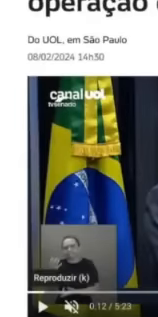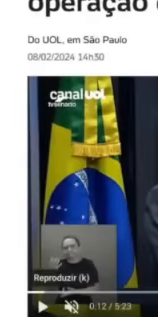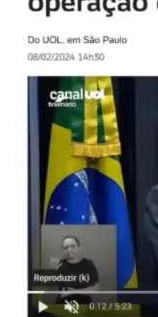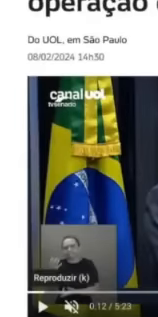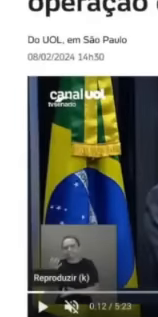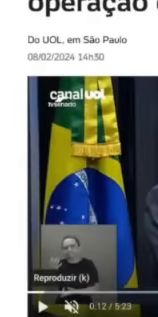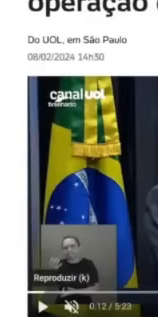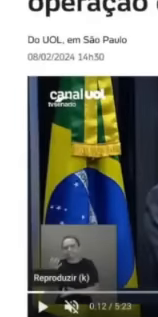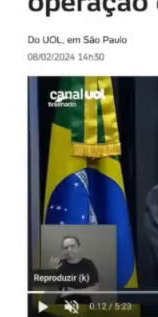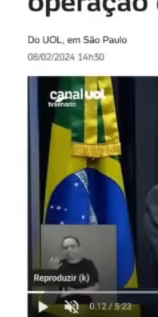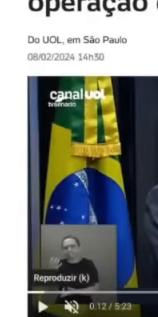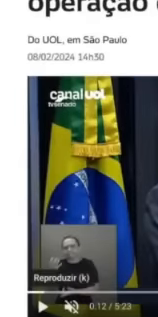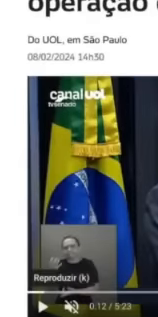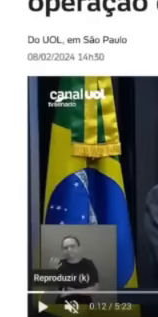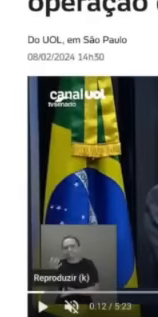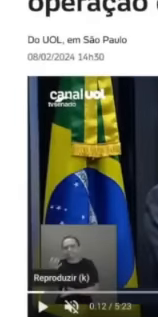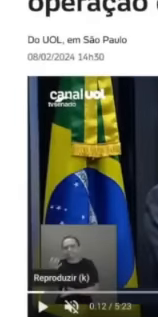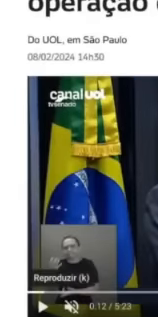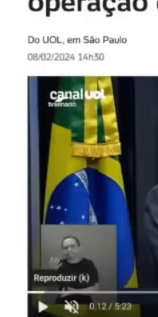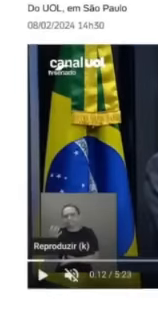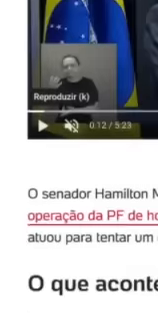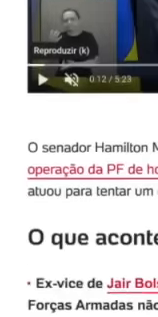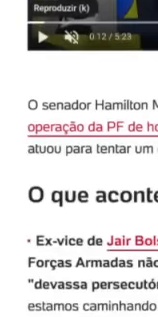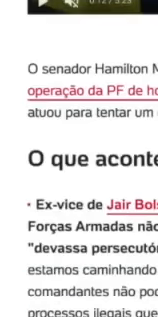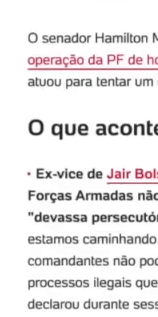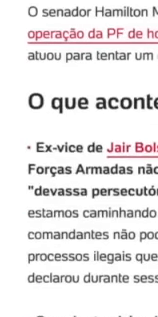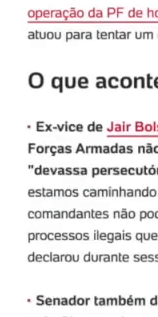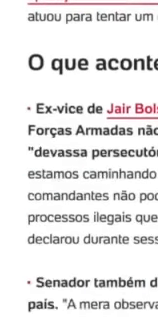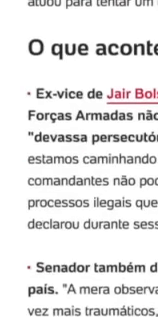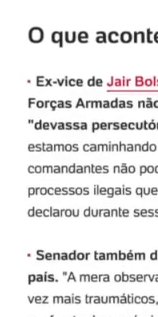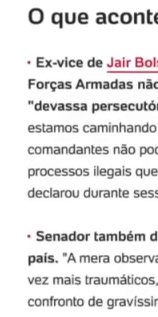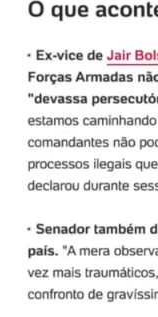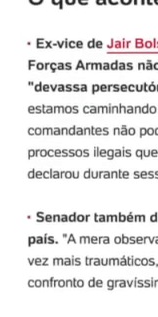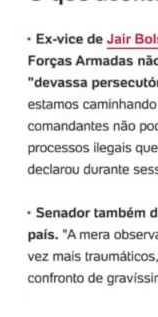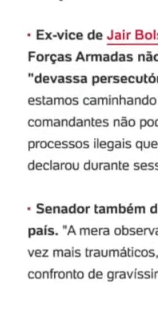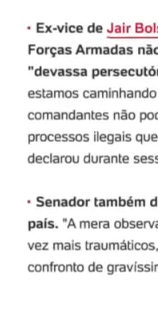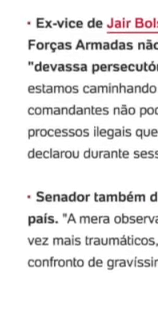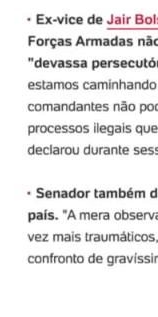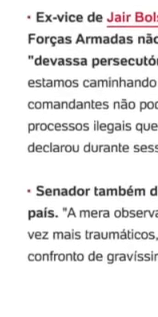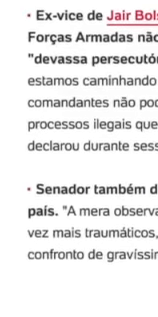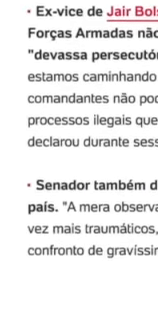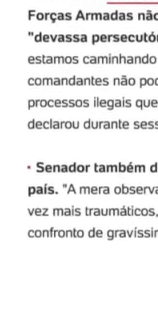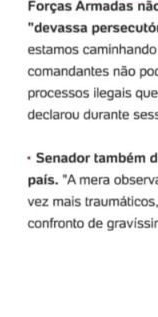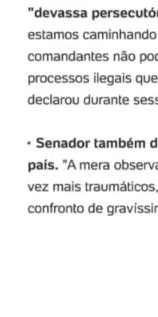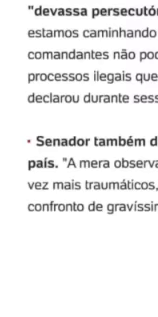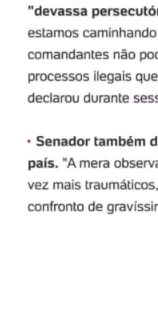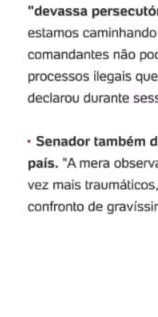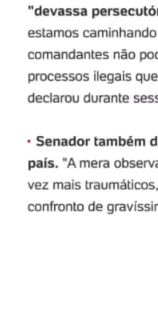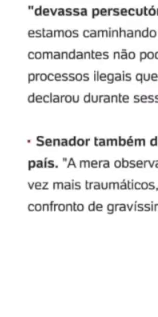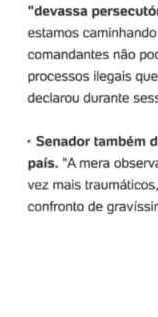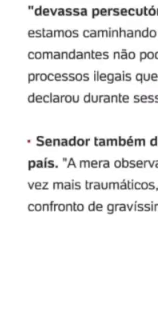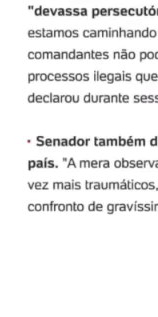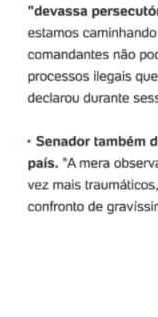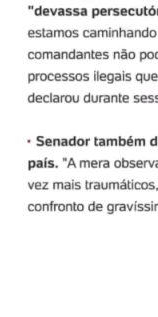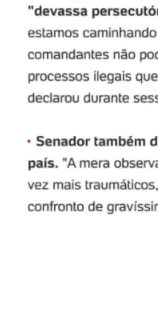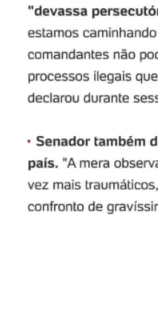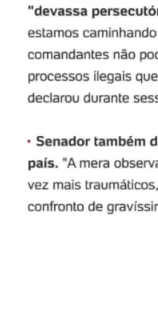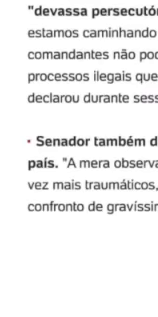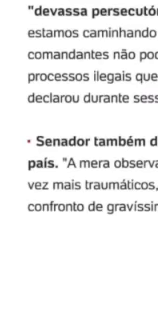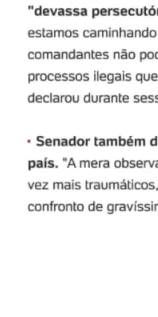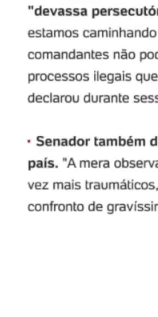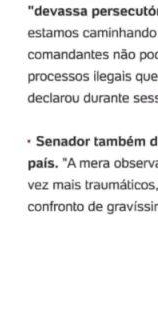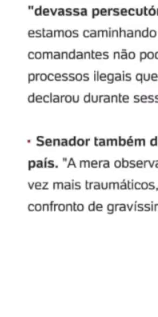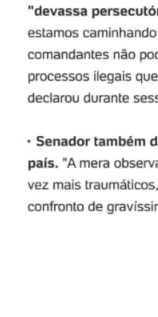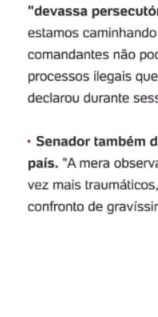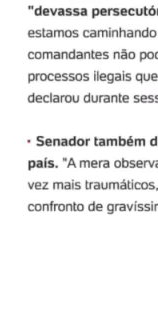diz que forças armadas não podem se omitir após a operação da PF. Olha isso. O que aconteceu? Ex-vice de Jair Bolsonaro PR